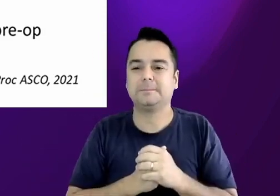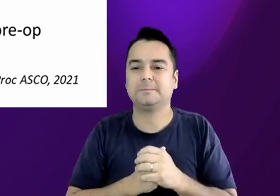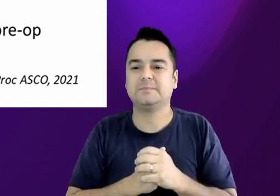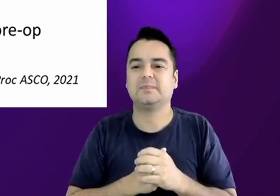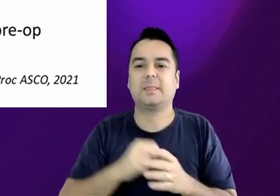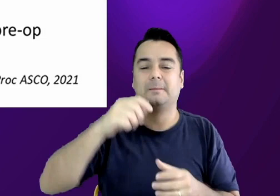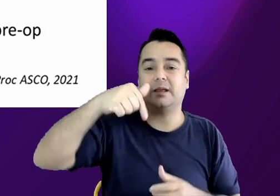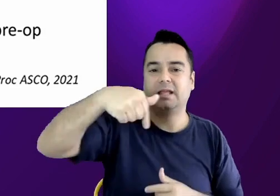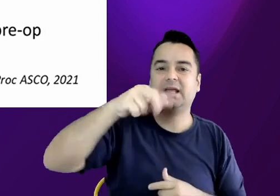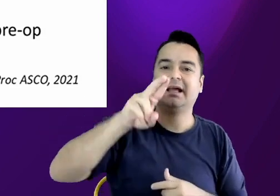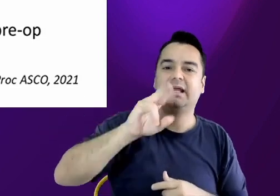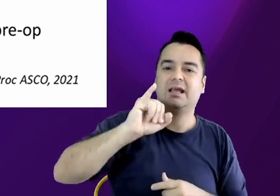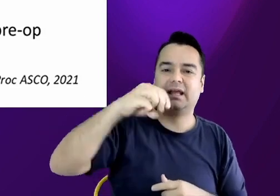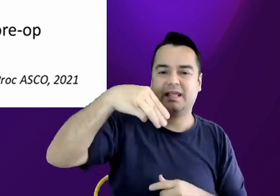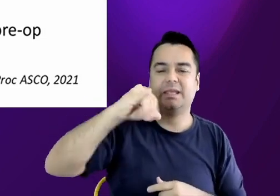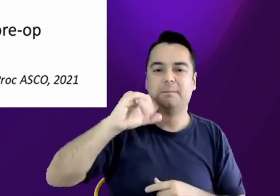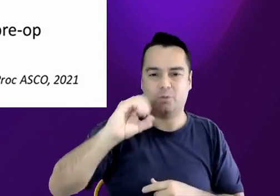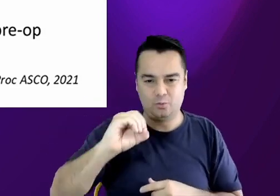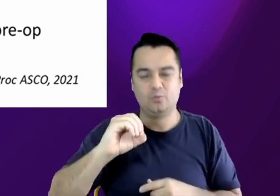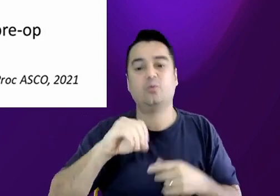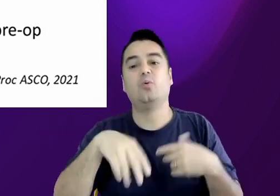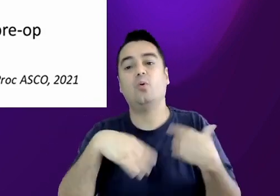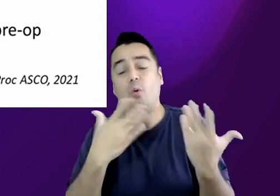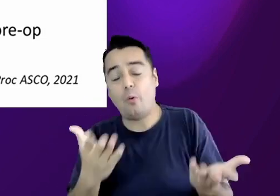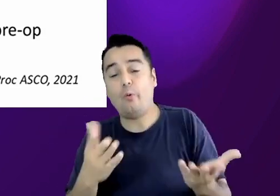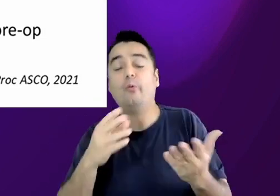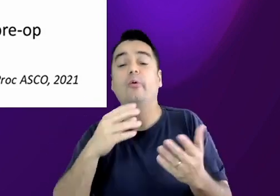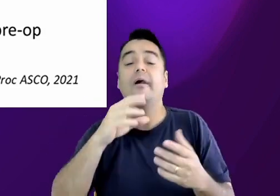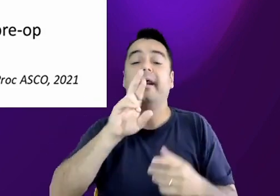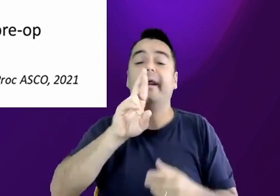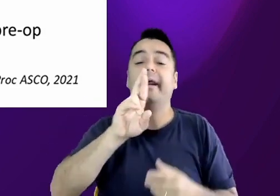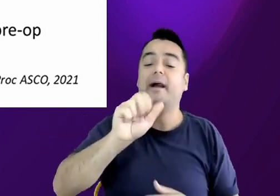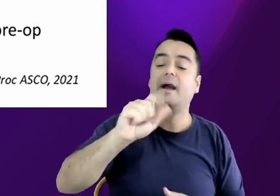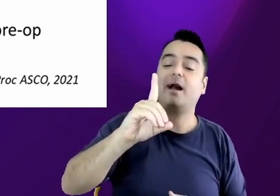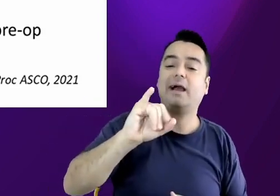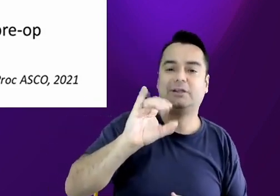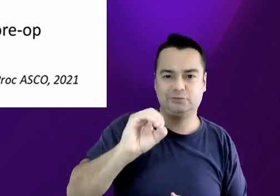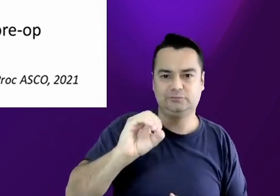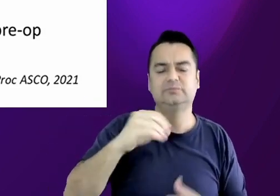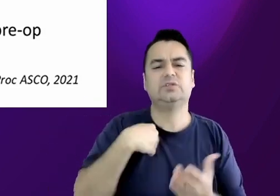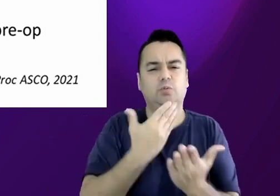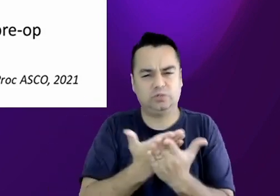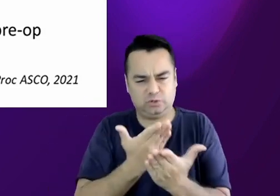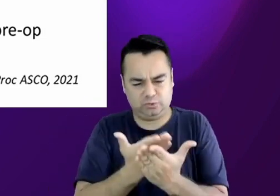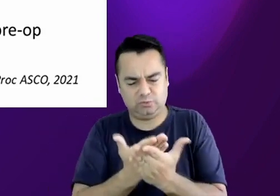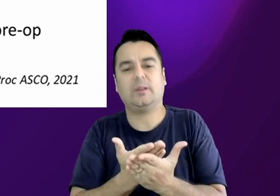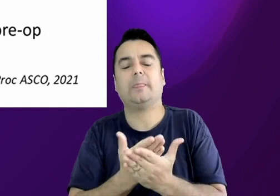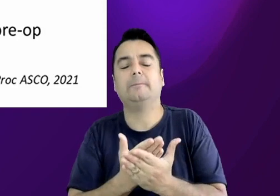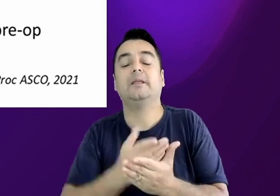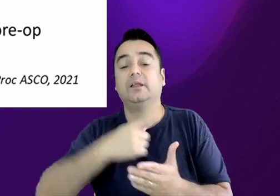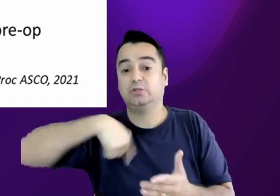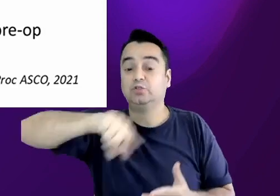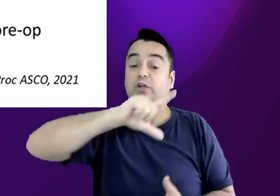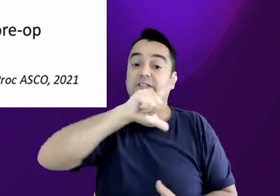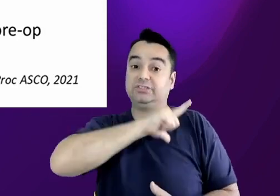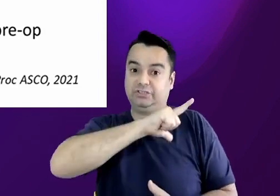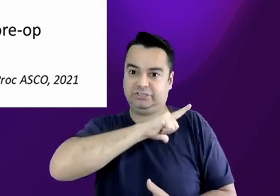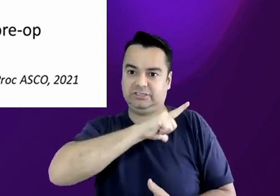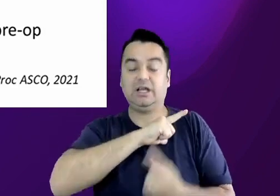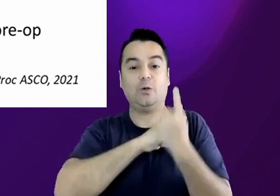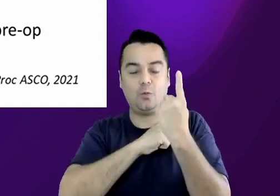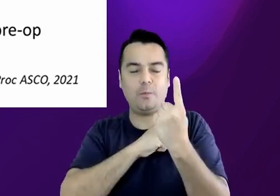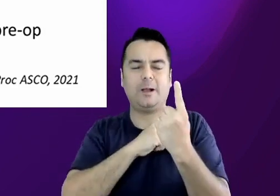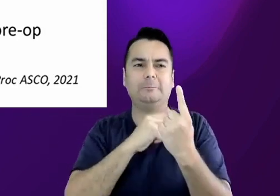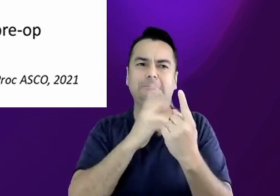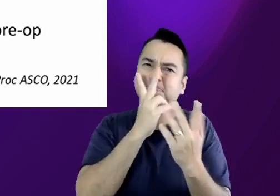químio neoadjuvante ou quimio-radioterapia, né, veio o estudo NeoAEGIS, que a gente tinha uma impressão de que